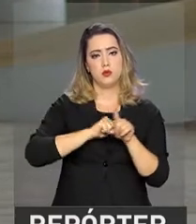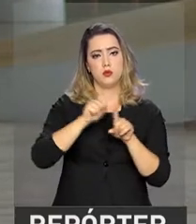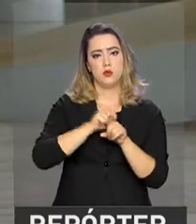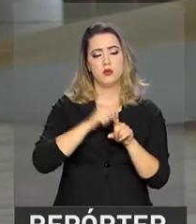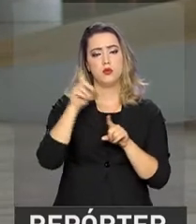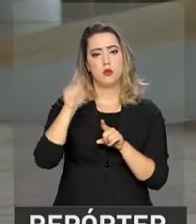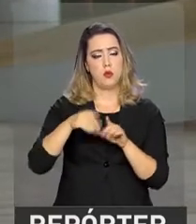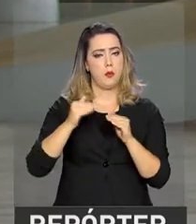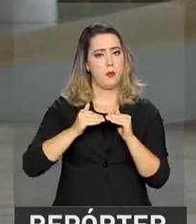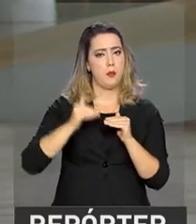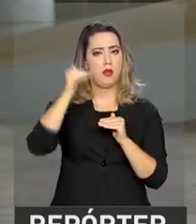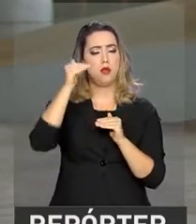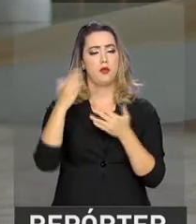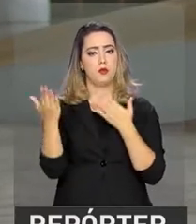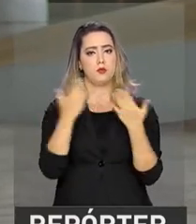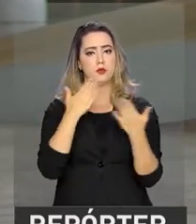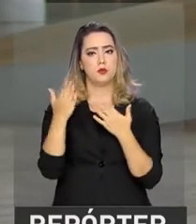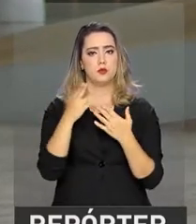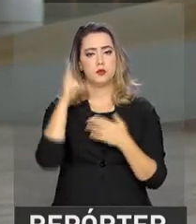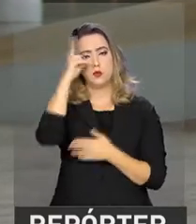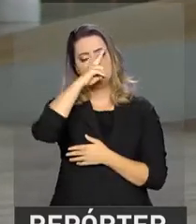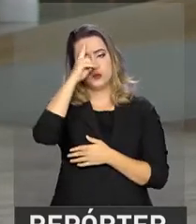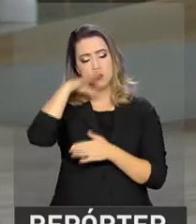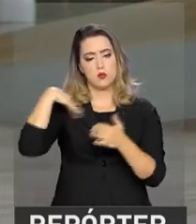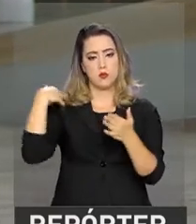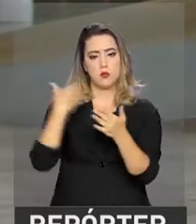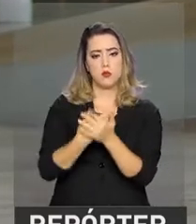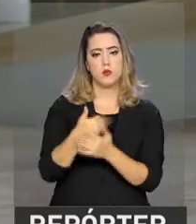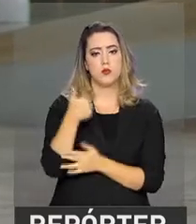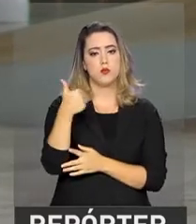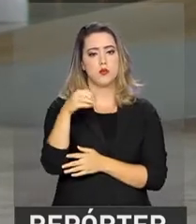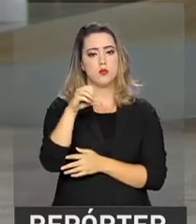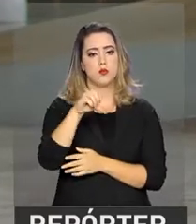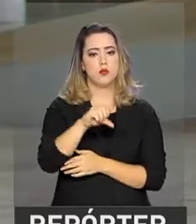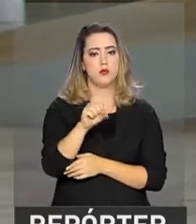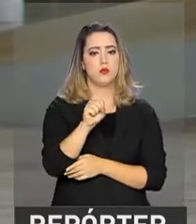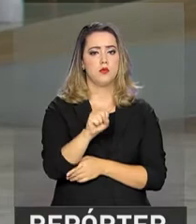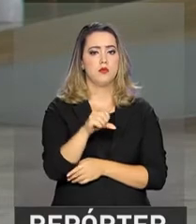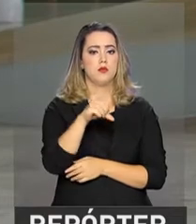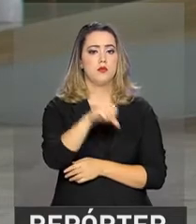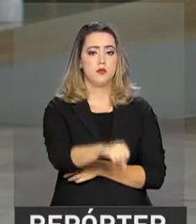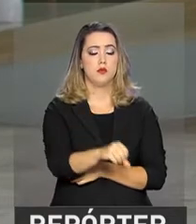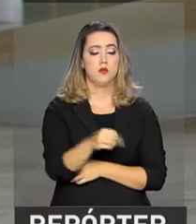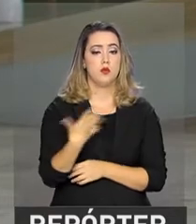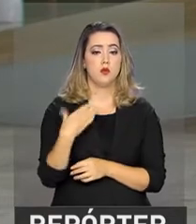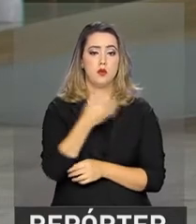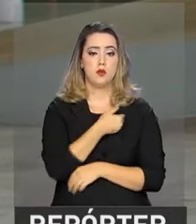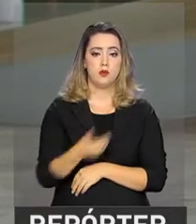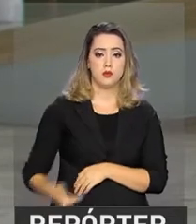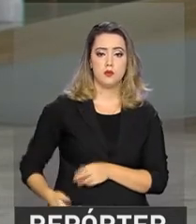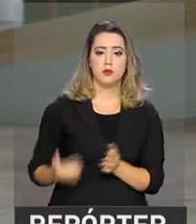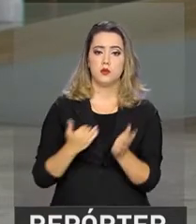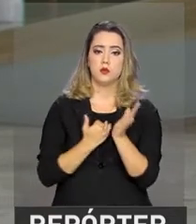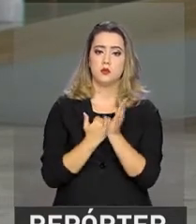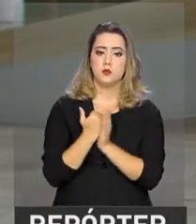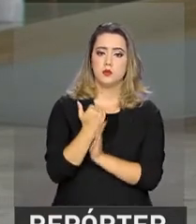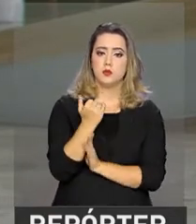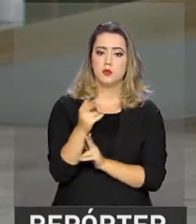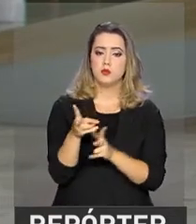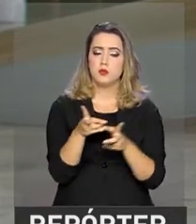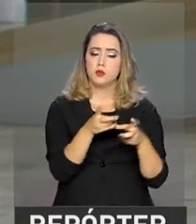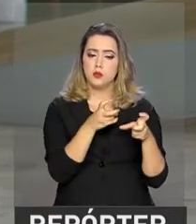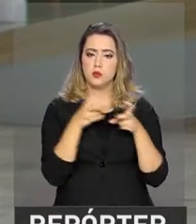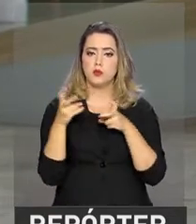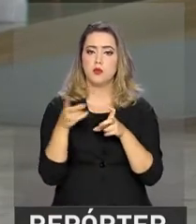é o maior da série histórica iniciada em 1989 quando o governo começou a fazer uma análise sistemática